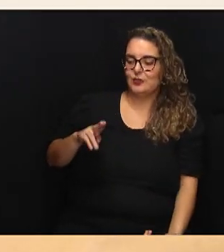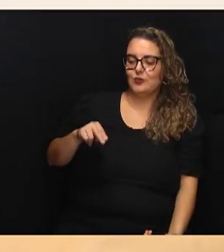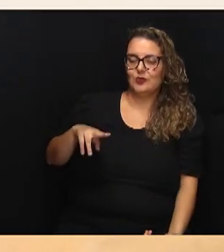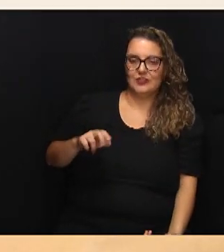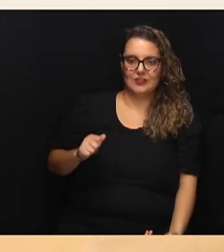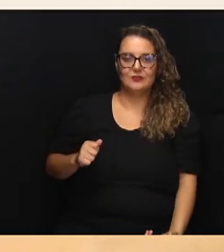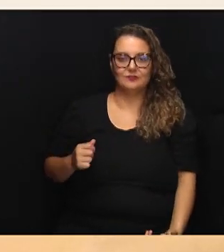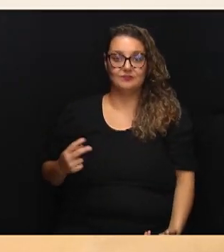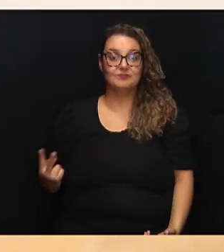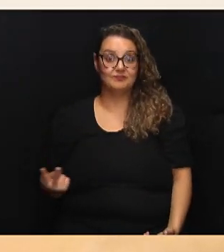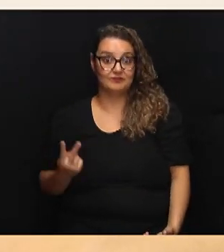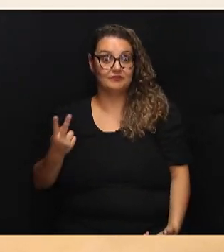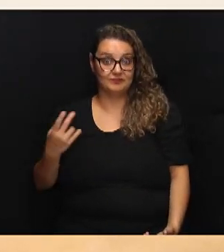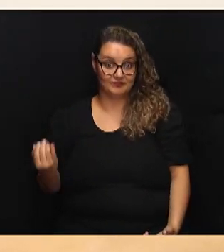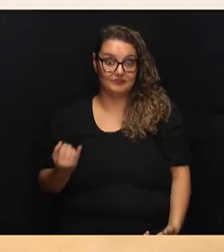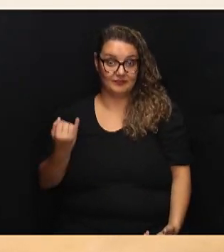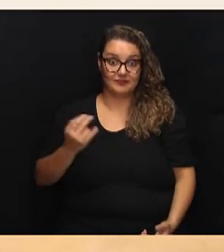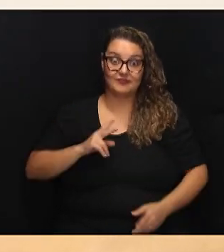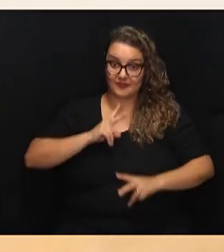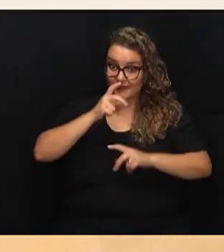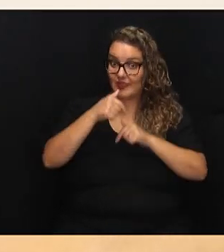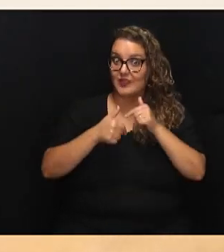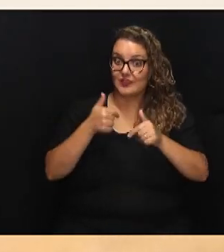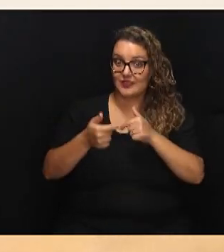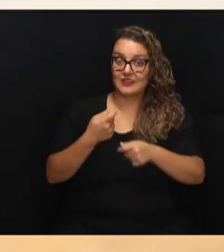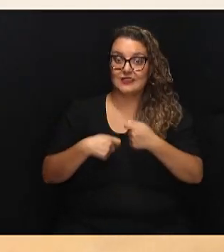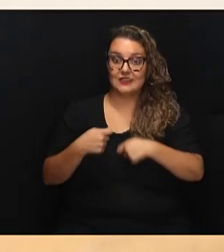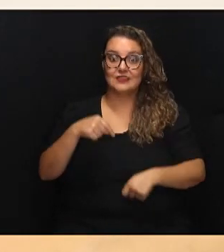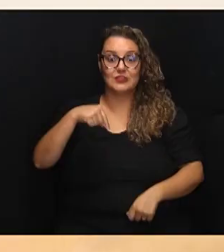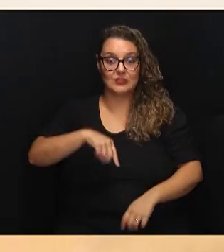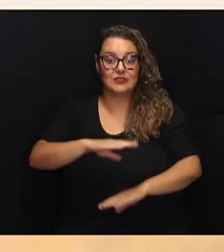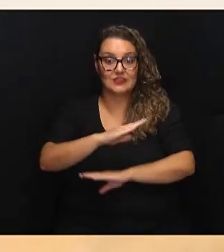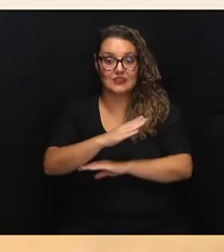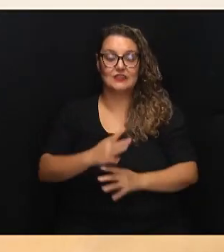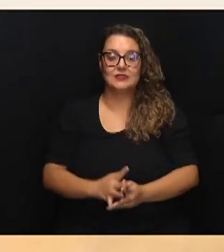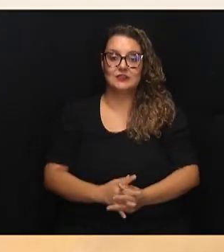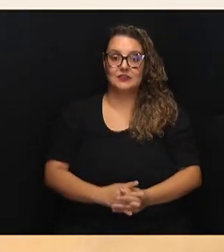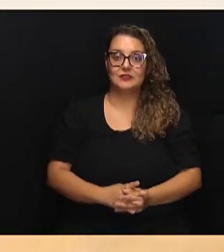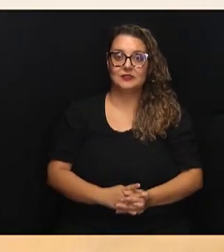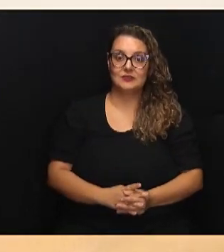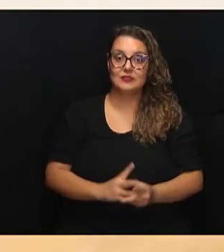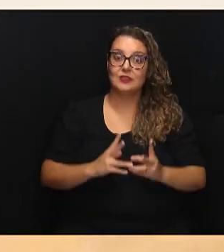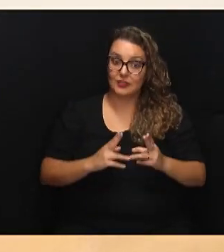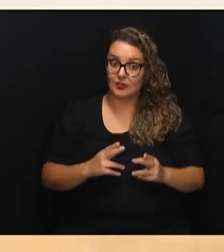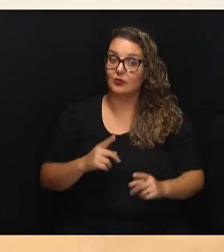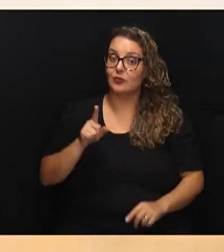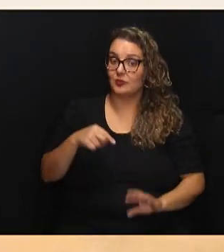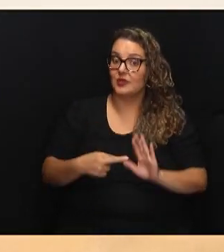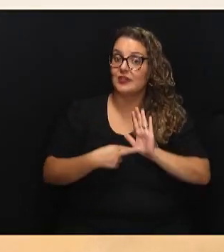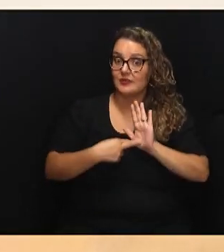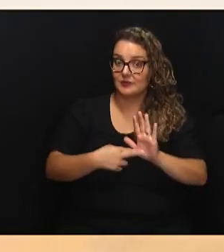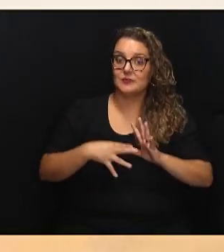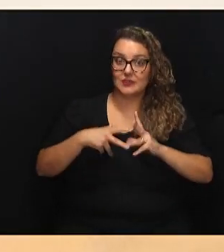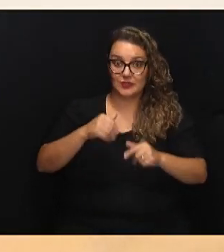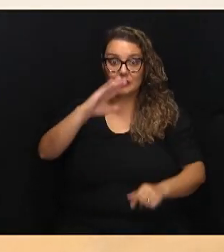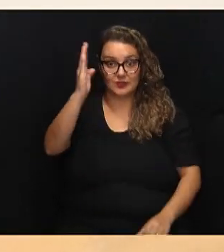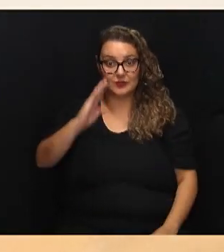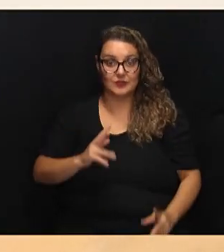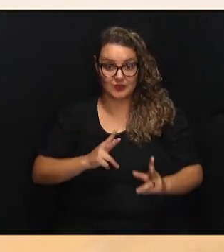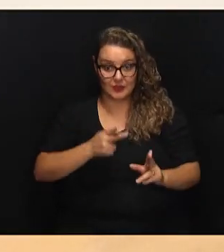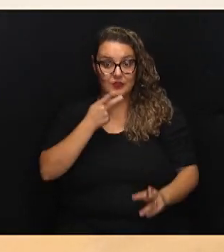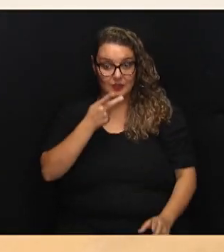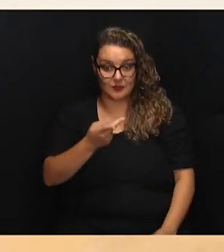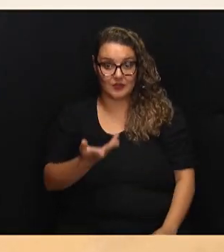o quão forte é o trabalho administrativo desta casa e como isso é referência para todo o Brasil. Como você bem